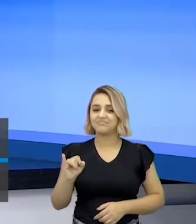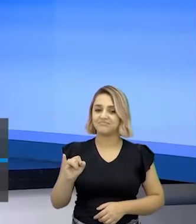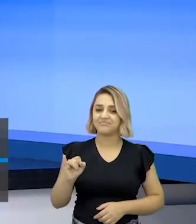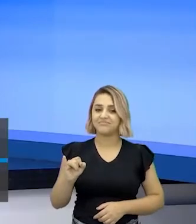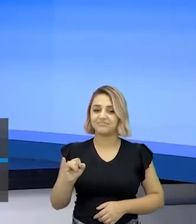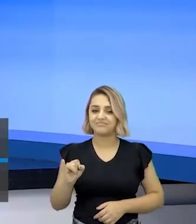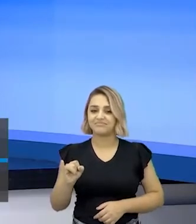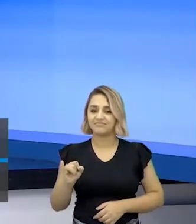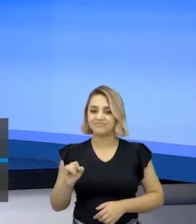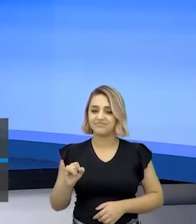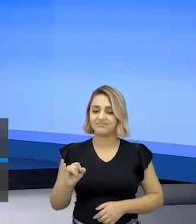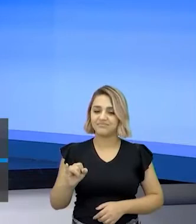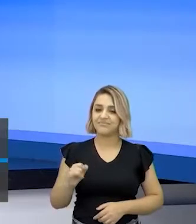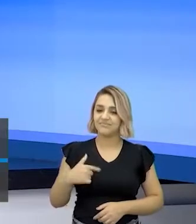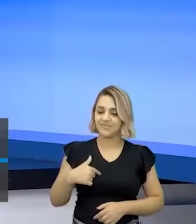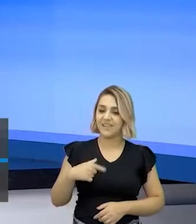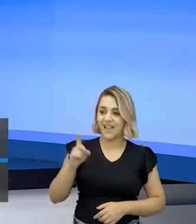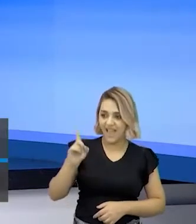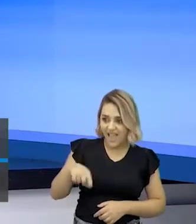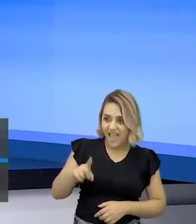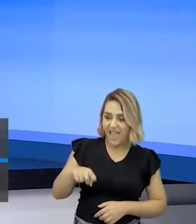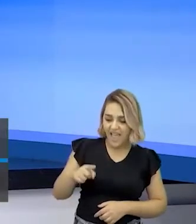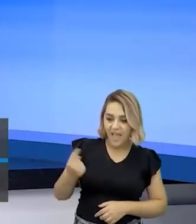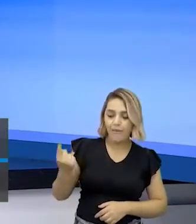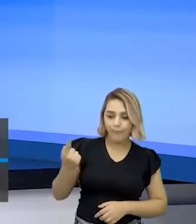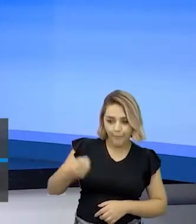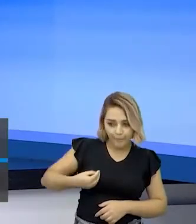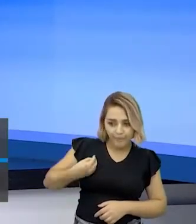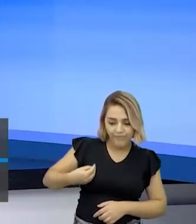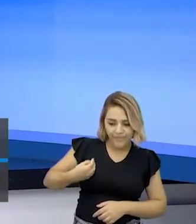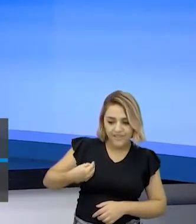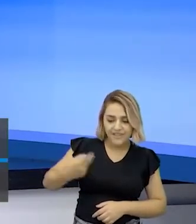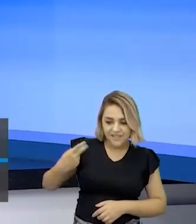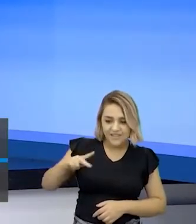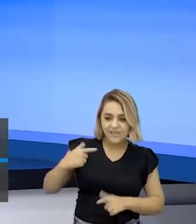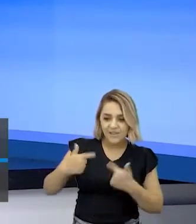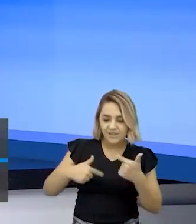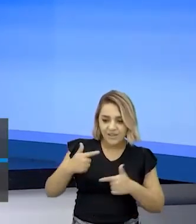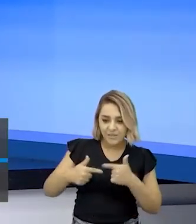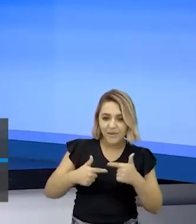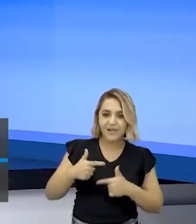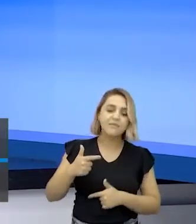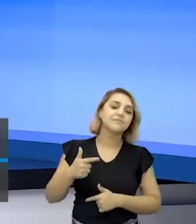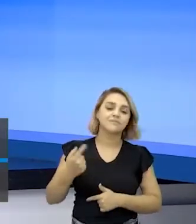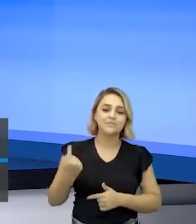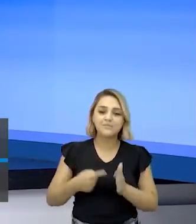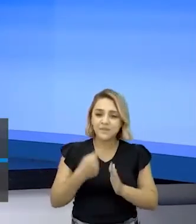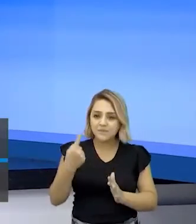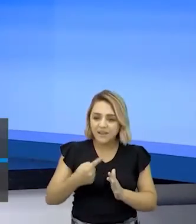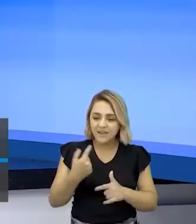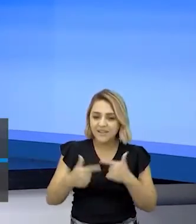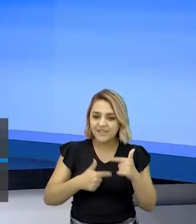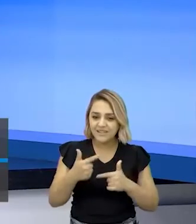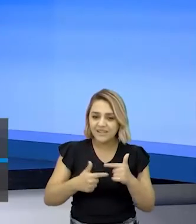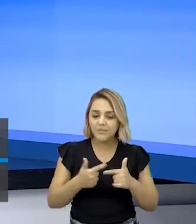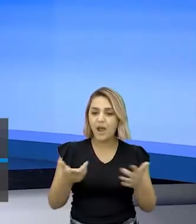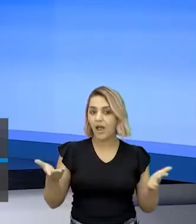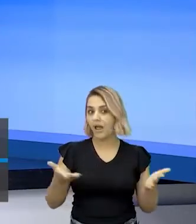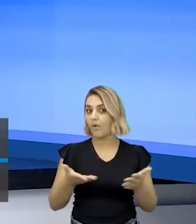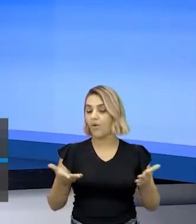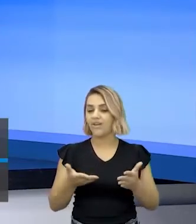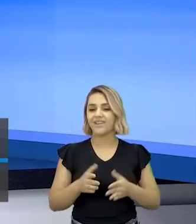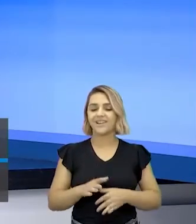seu currículo, este será o seu primeiro emprego, é isso mesmo? Num primeiro momento existia um futuro do presente, Sim.